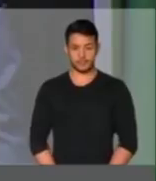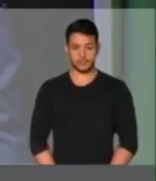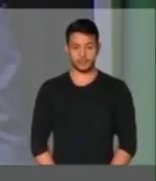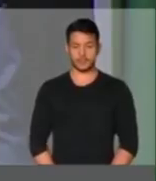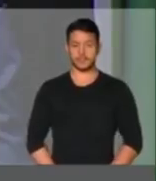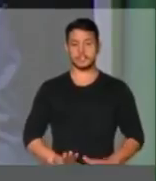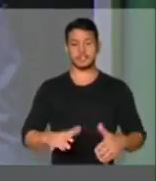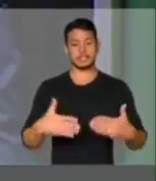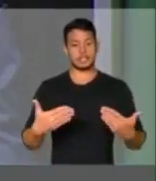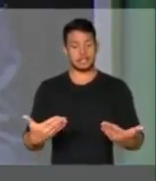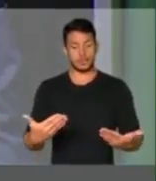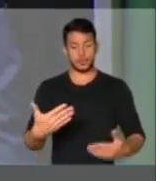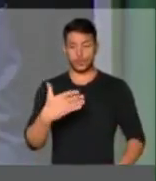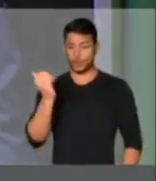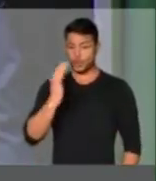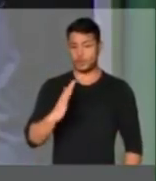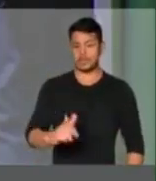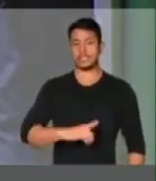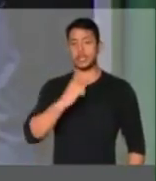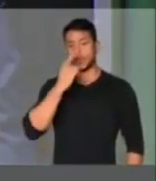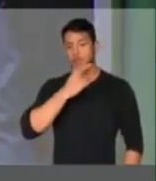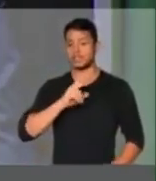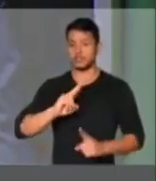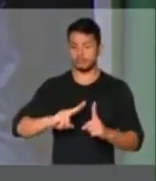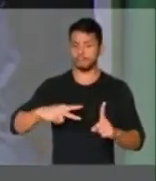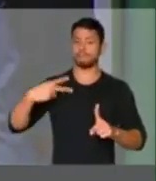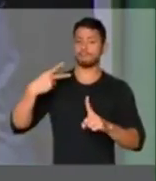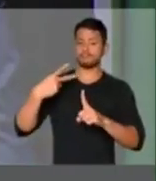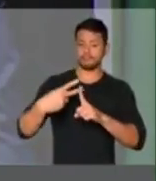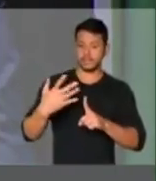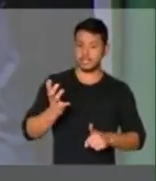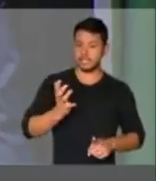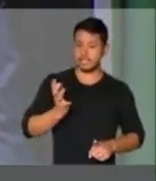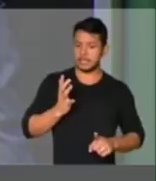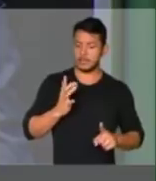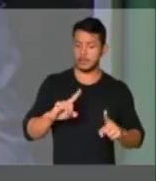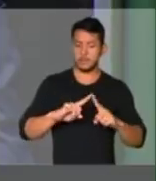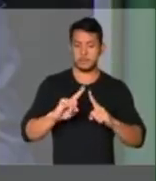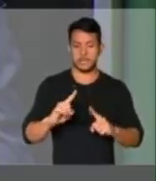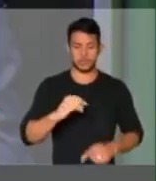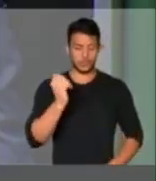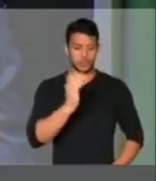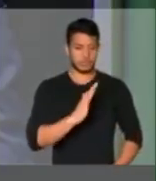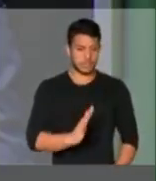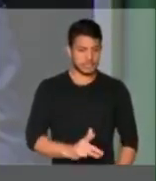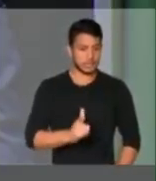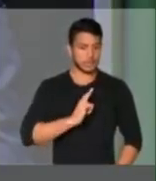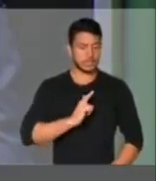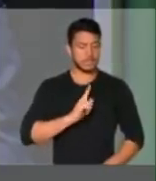o brasileiro ficou 2 vezes mais rico e o Brasil ficou menos desigual, mais educado, com mais acesso à